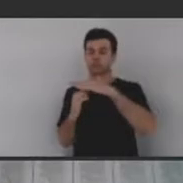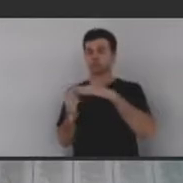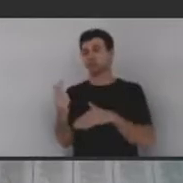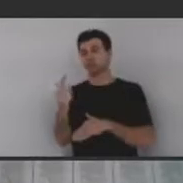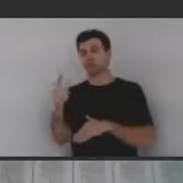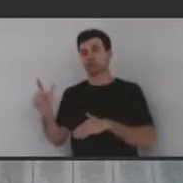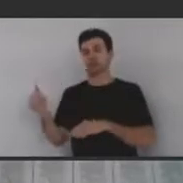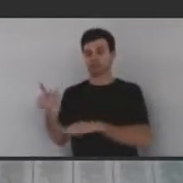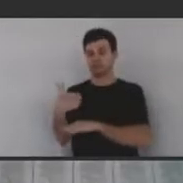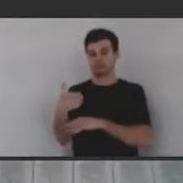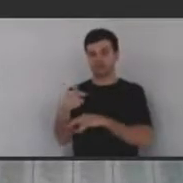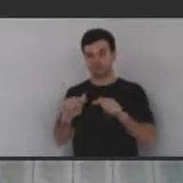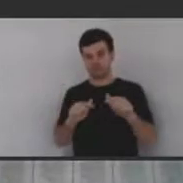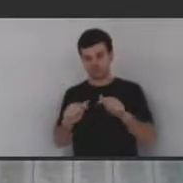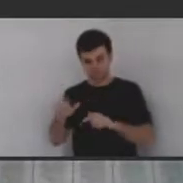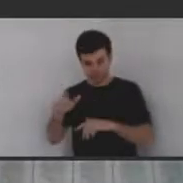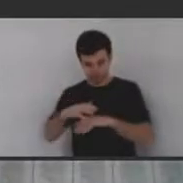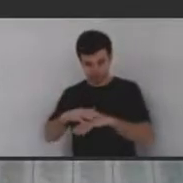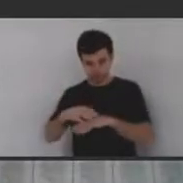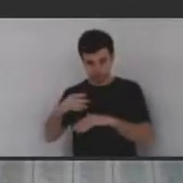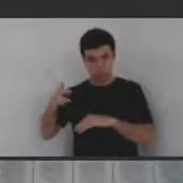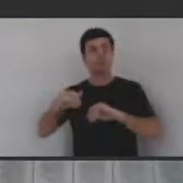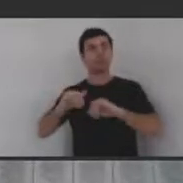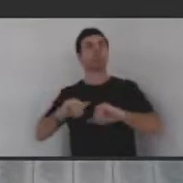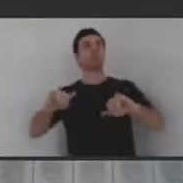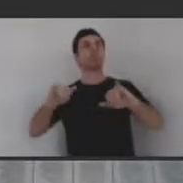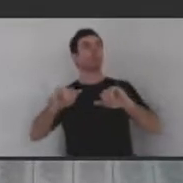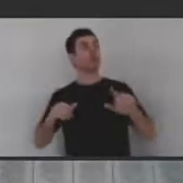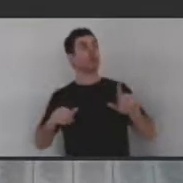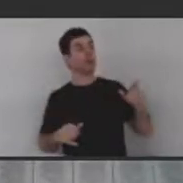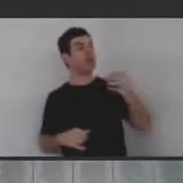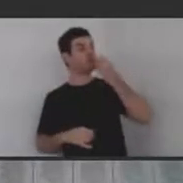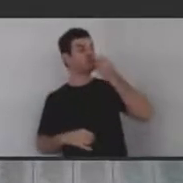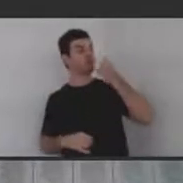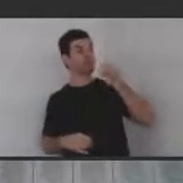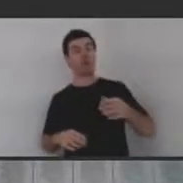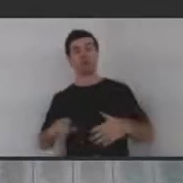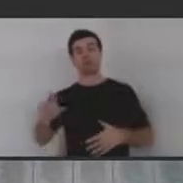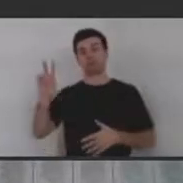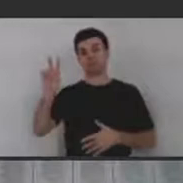realizem campanha eleitoral para qualquer candidato ou candidata dentro ou fora